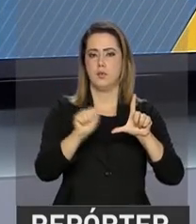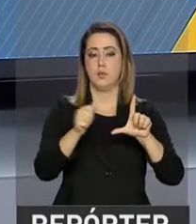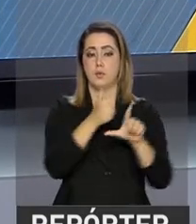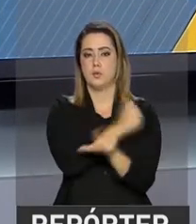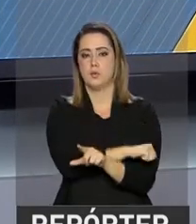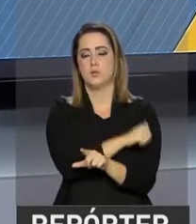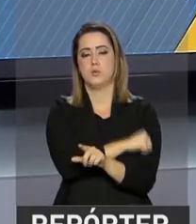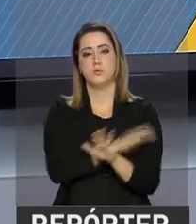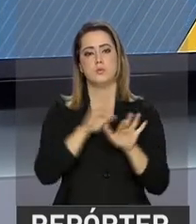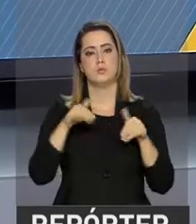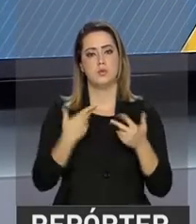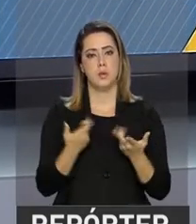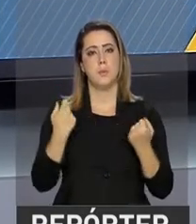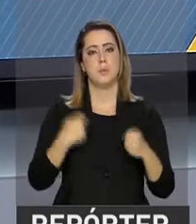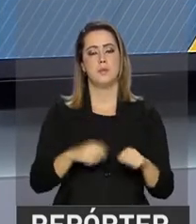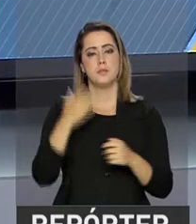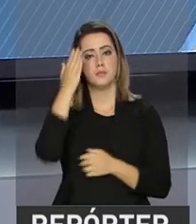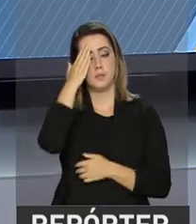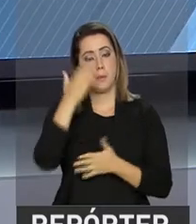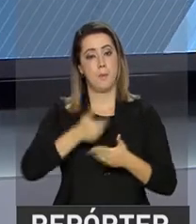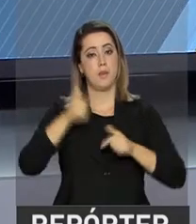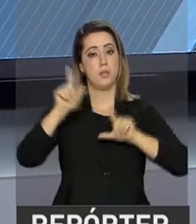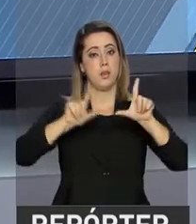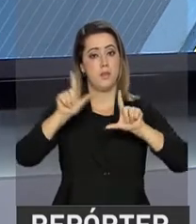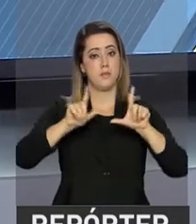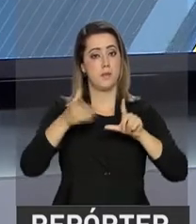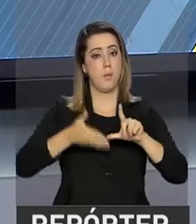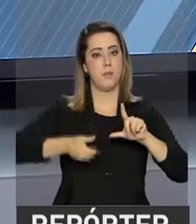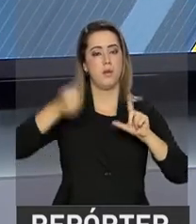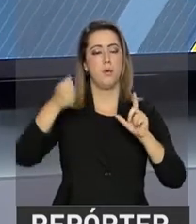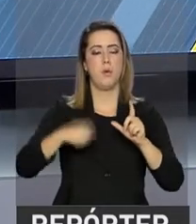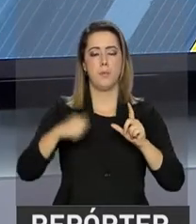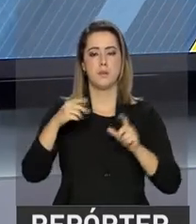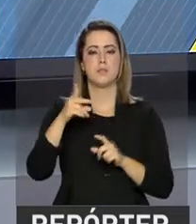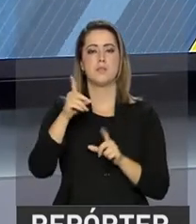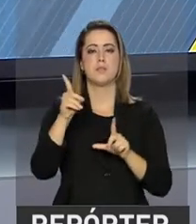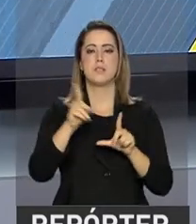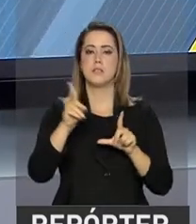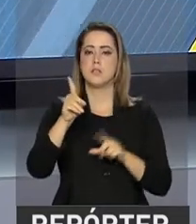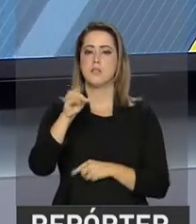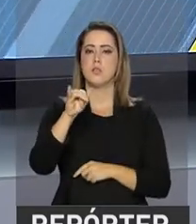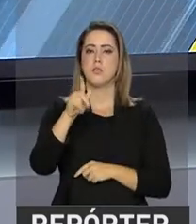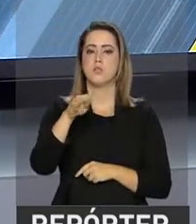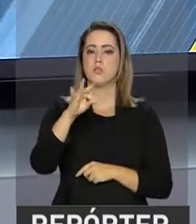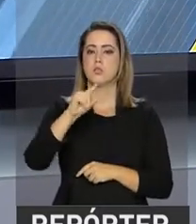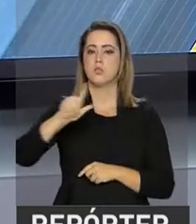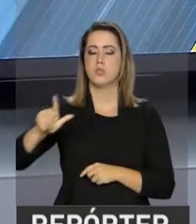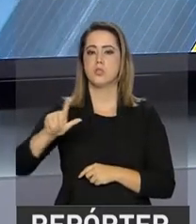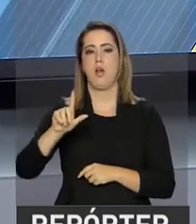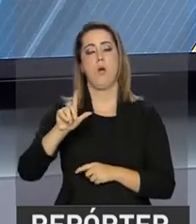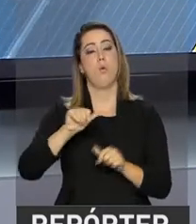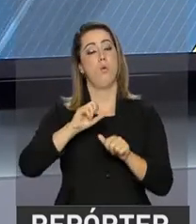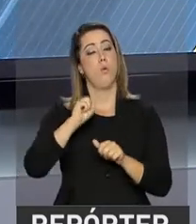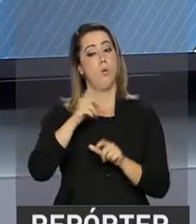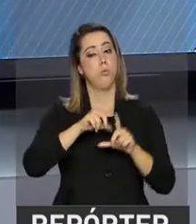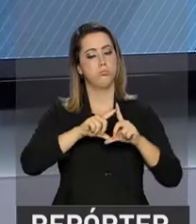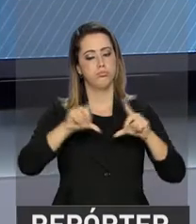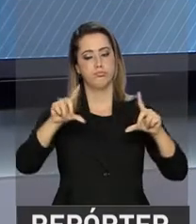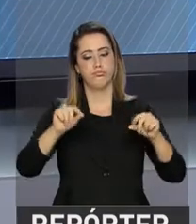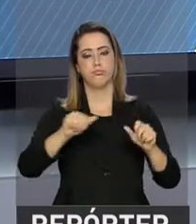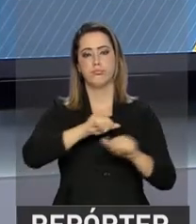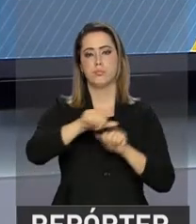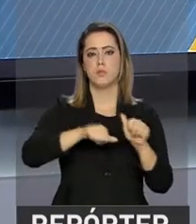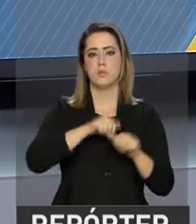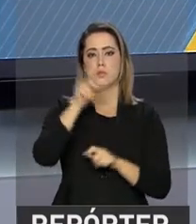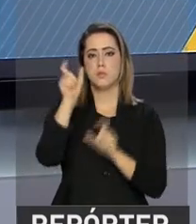com melhor qualidade de som e imagem, é necessário ter um aparelho digital ou um conversor. E os beneficiários dos programas sociais do